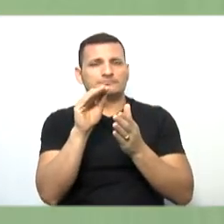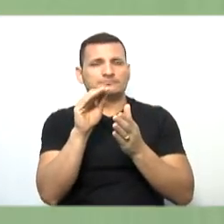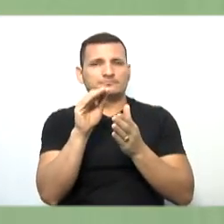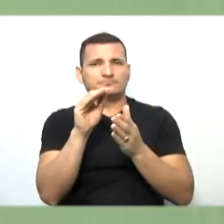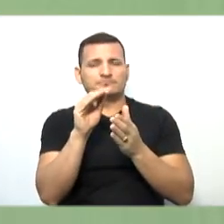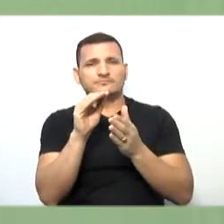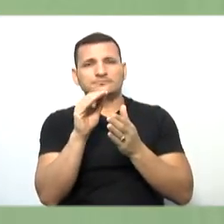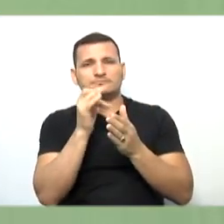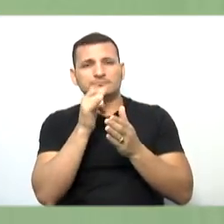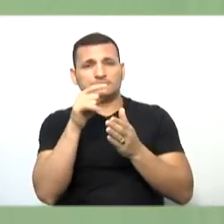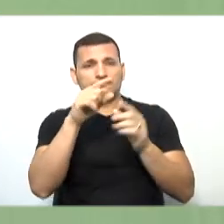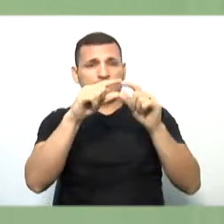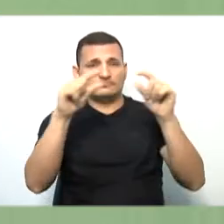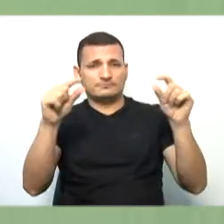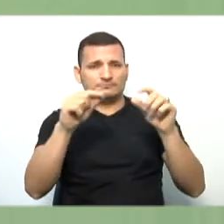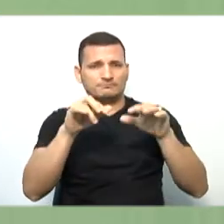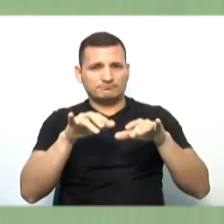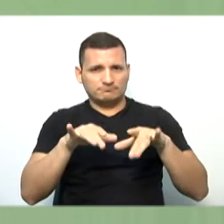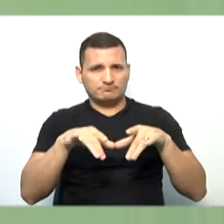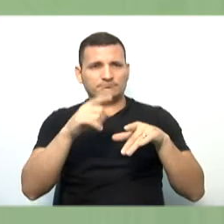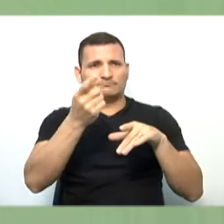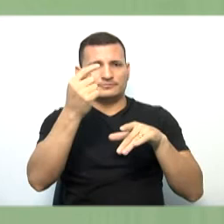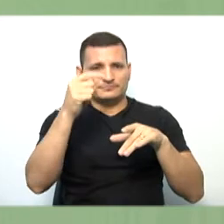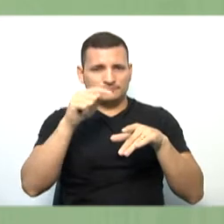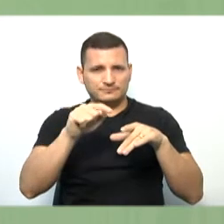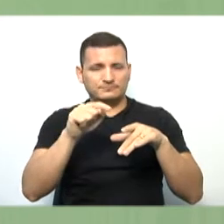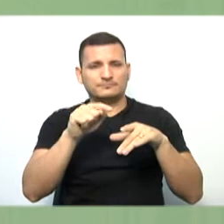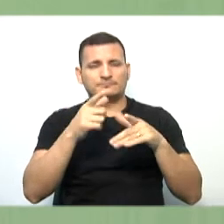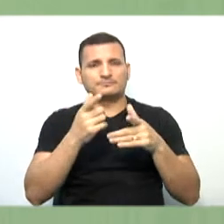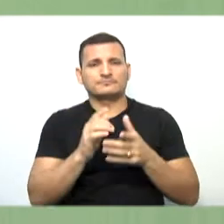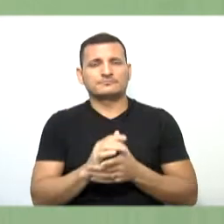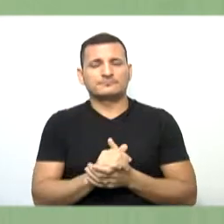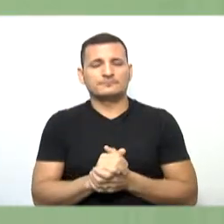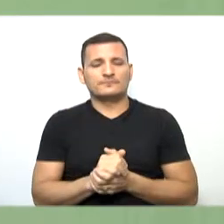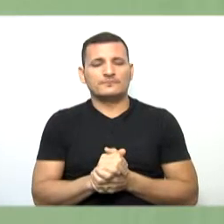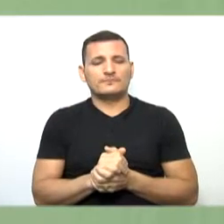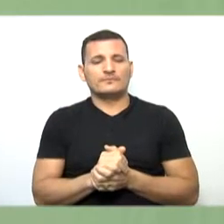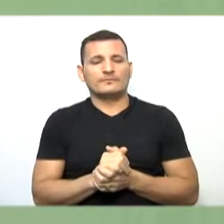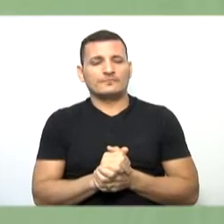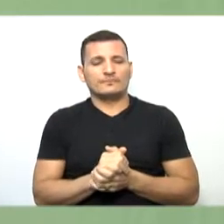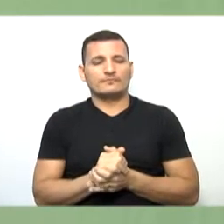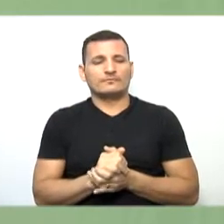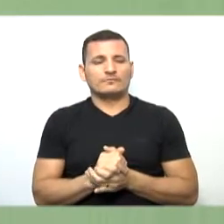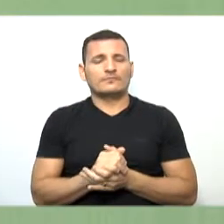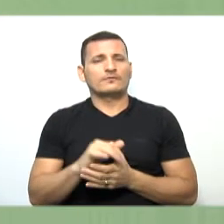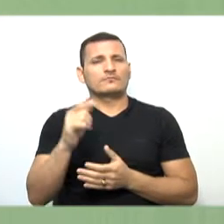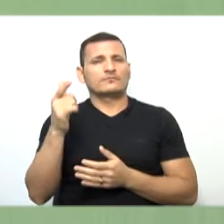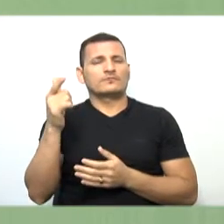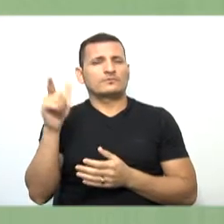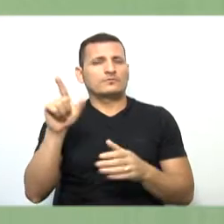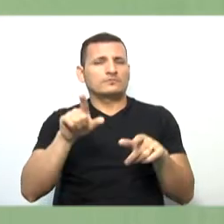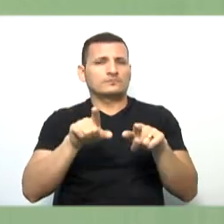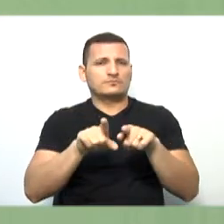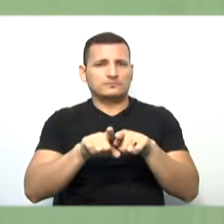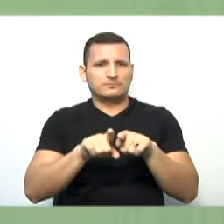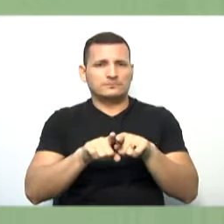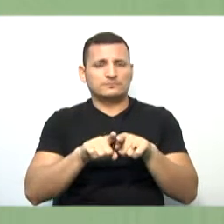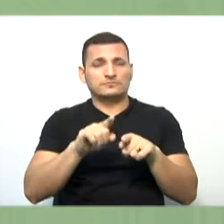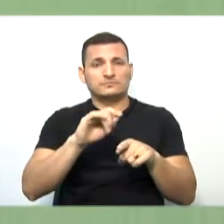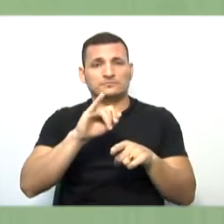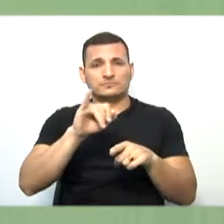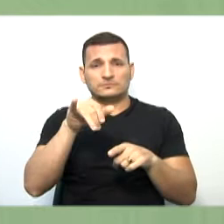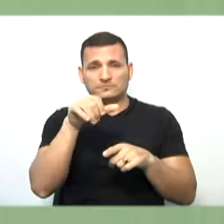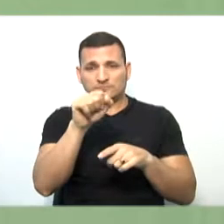que precisa ser preenchido pelo usuário. Outra coisa que é uma funcionalidade muito importante que Java